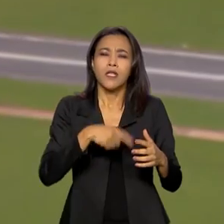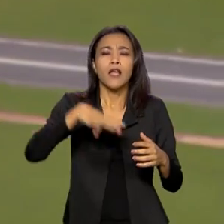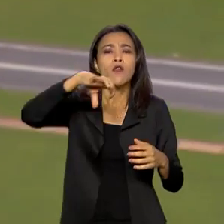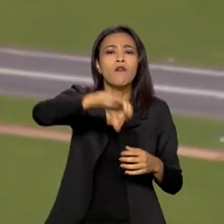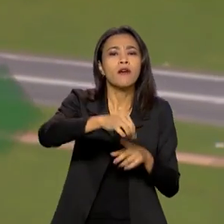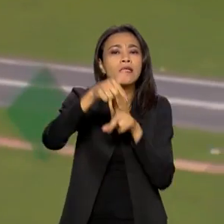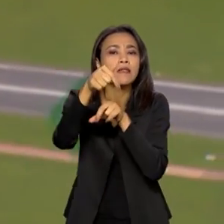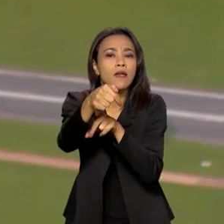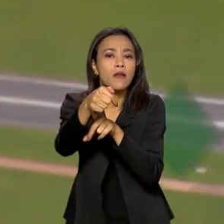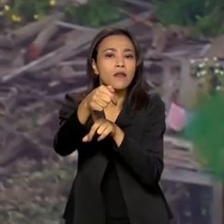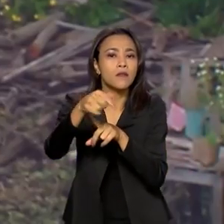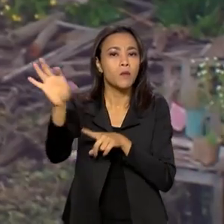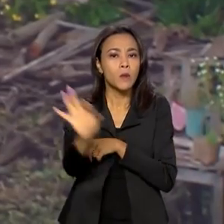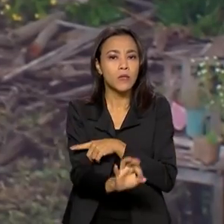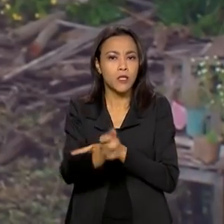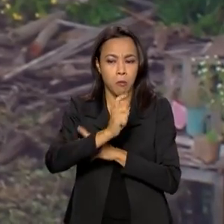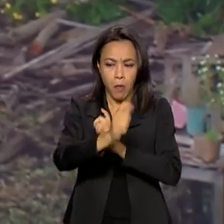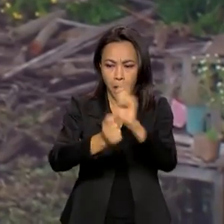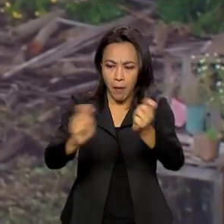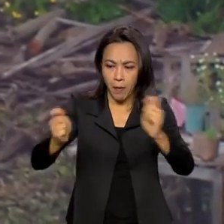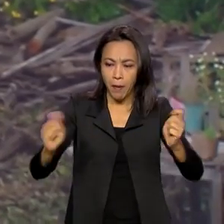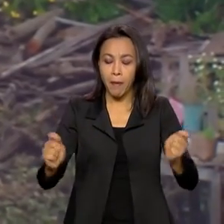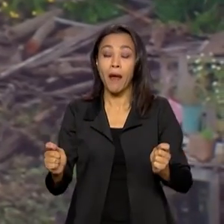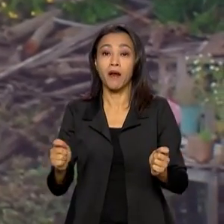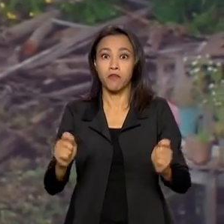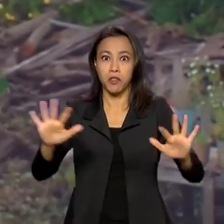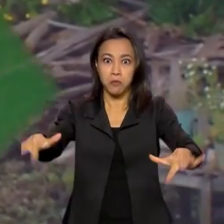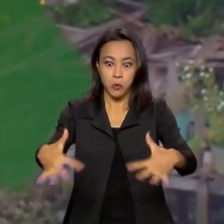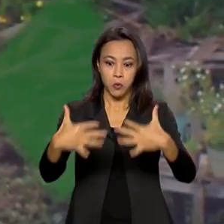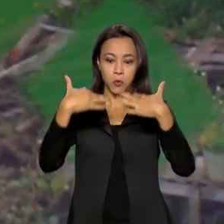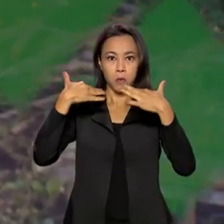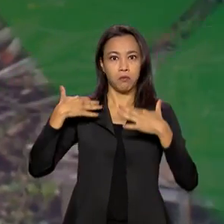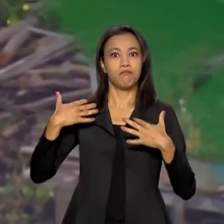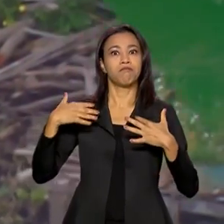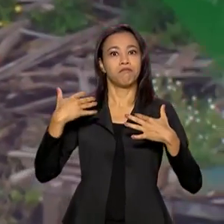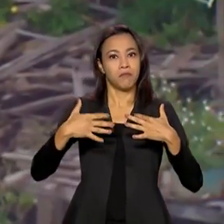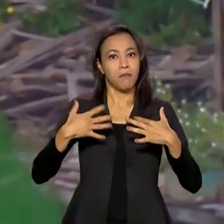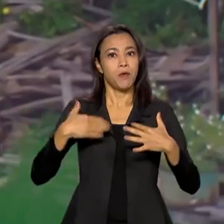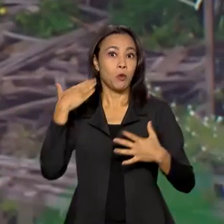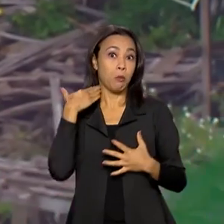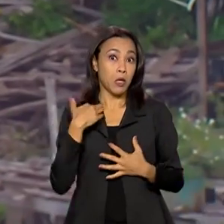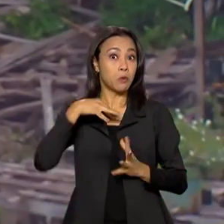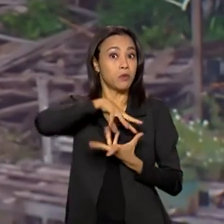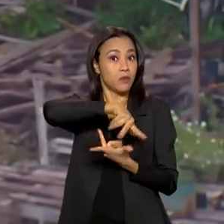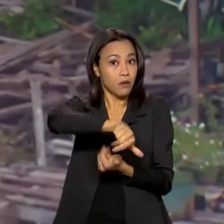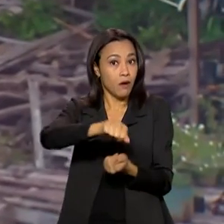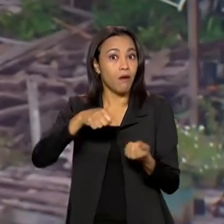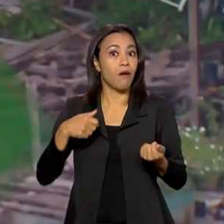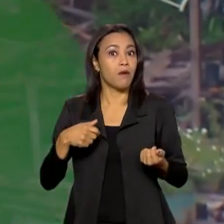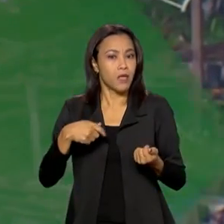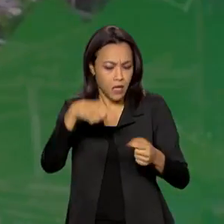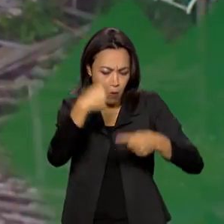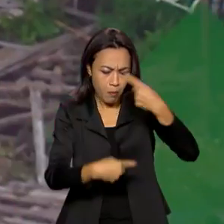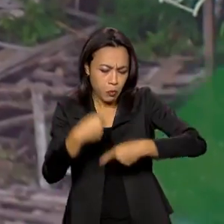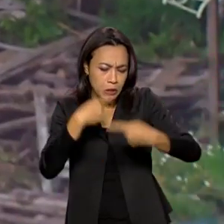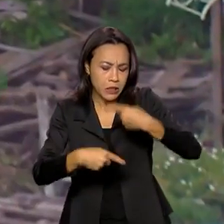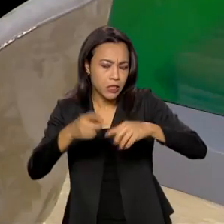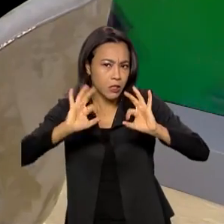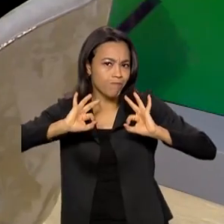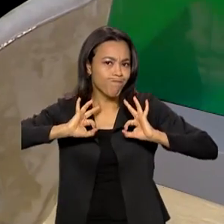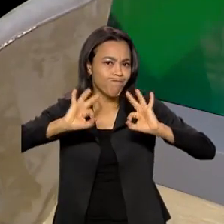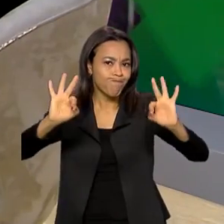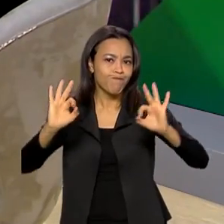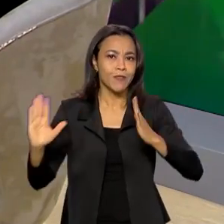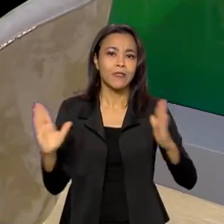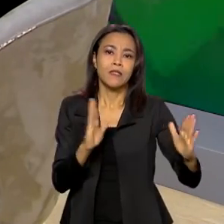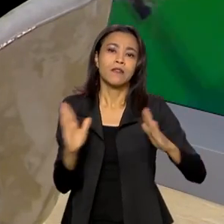97% reconhecido pelo Banco Mundial e outros organismos internacionais como uma política das mais assertivas né durante o período de